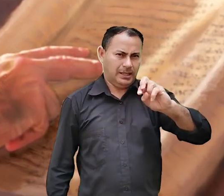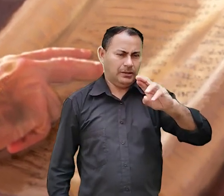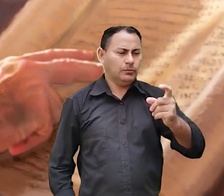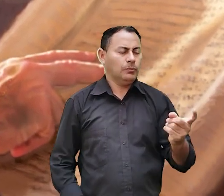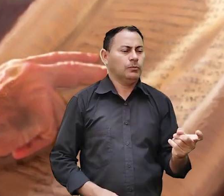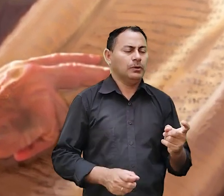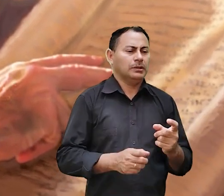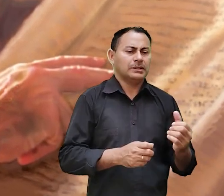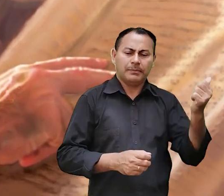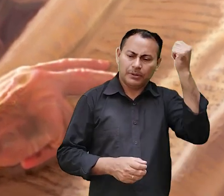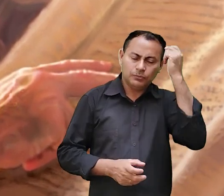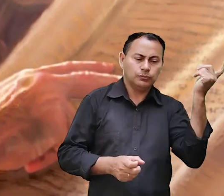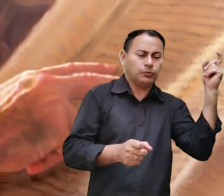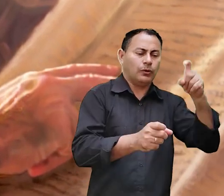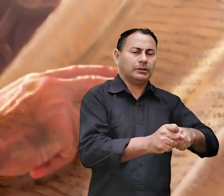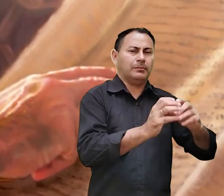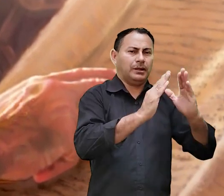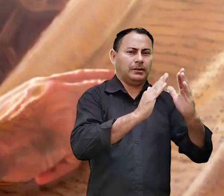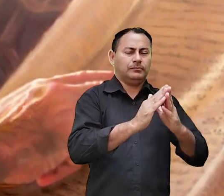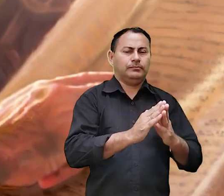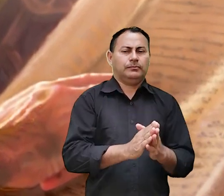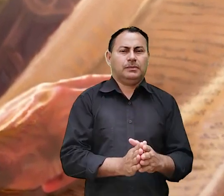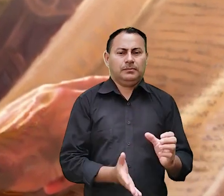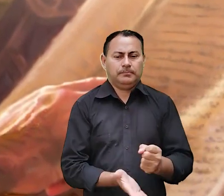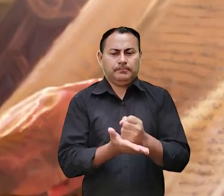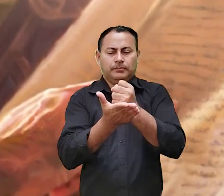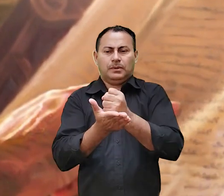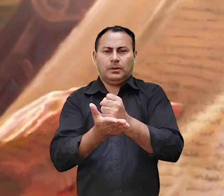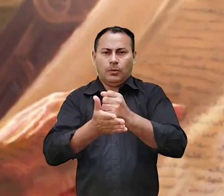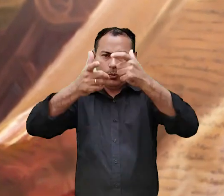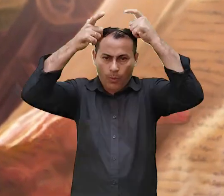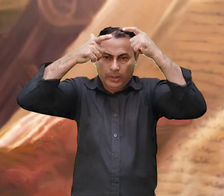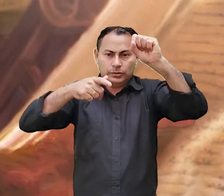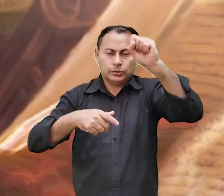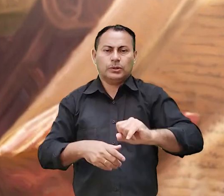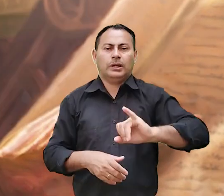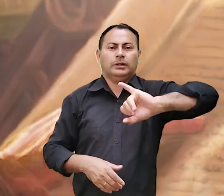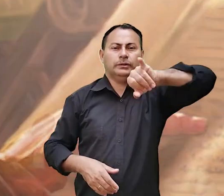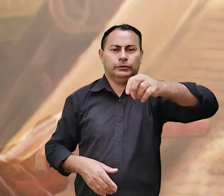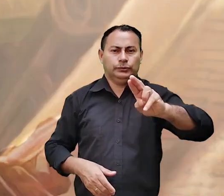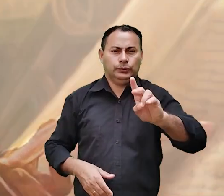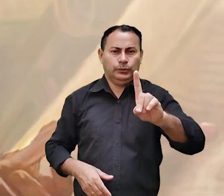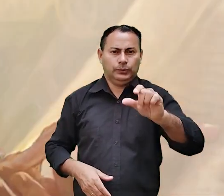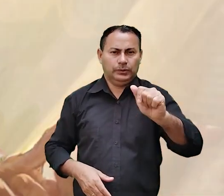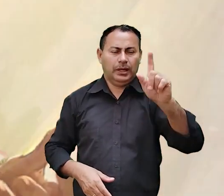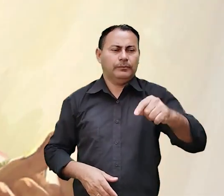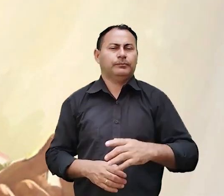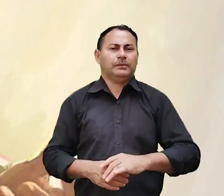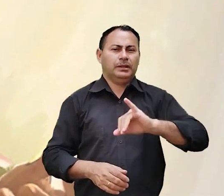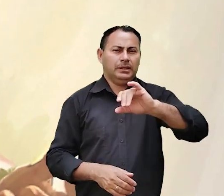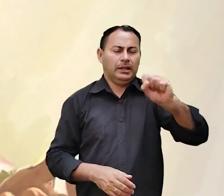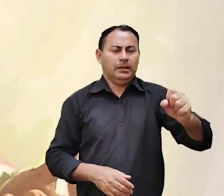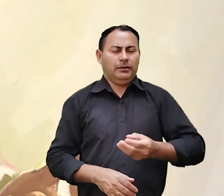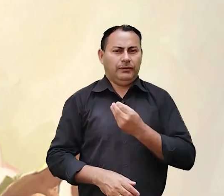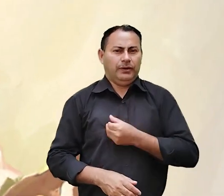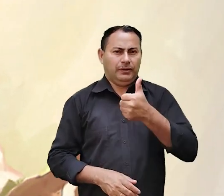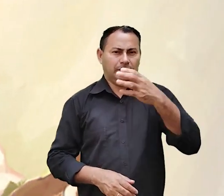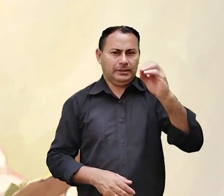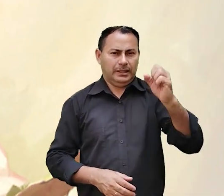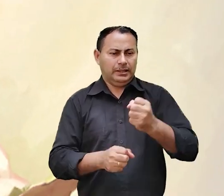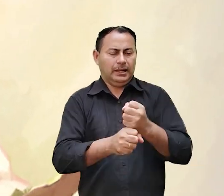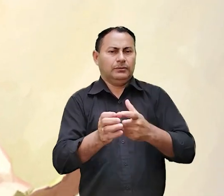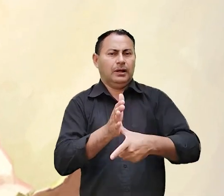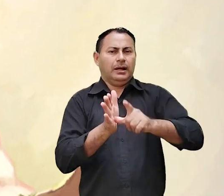dar meia volta e voltar para casa e com isso salvou o reino do sul de Judá Isaías viveu 100 Anos Antes que a